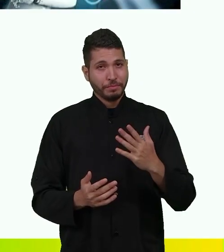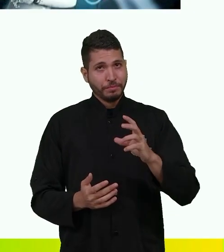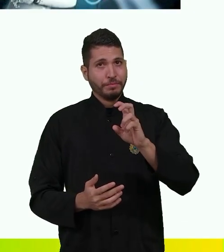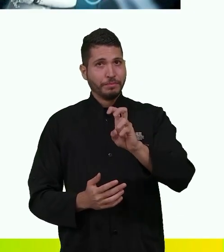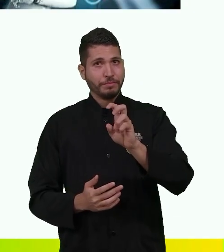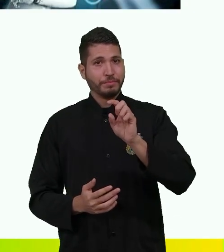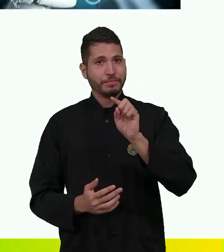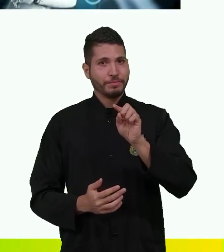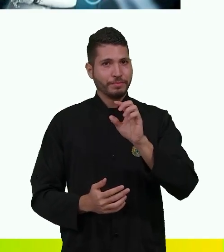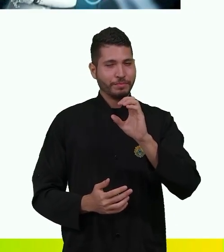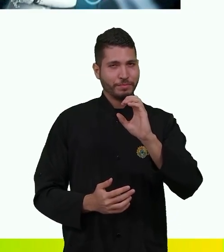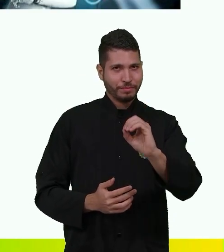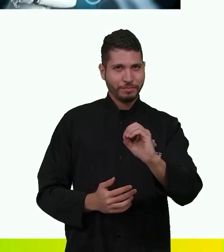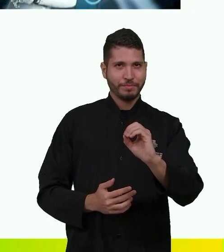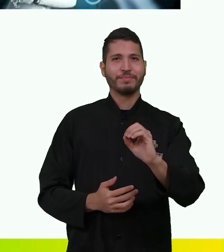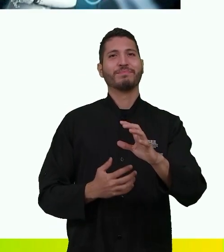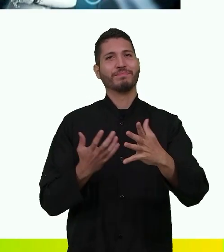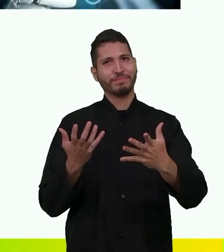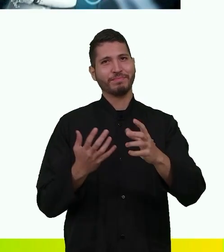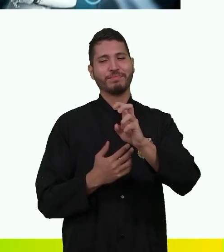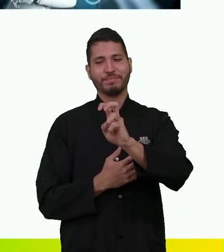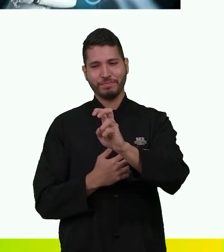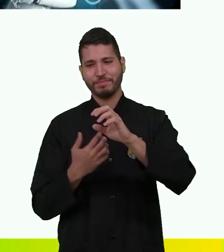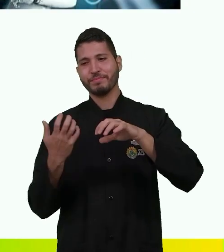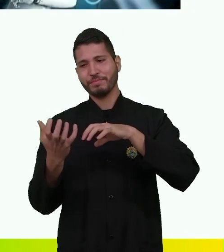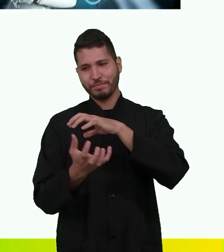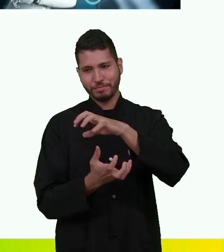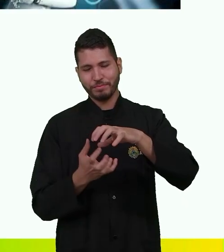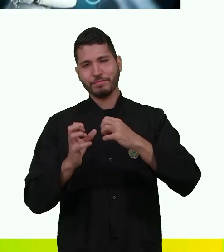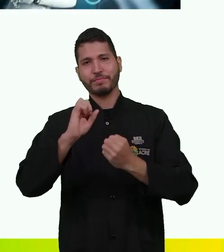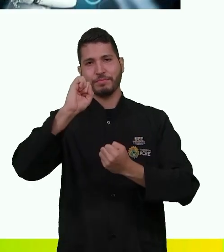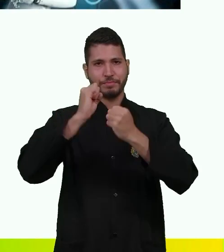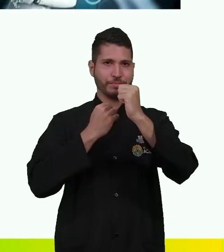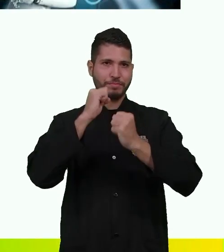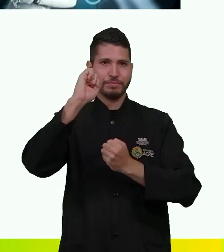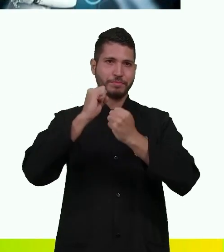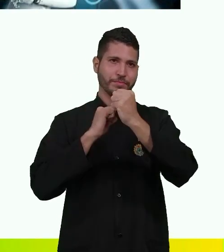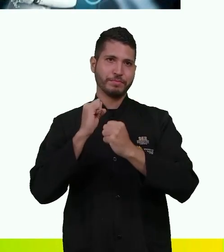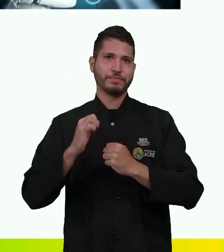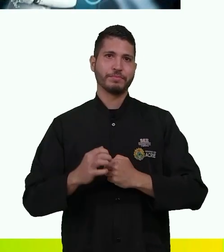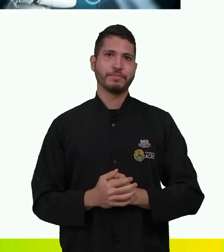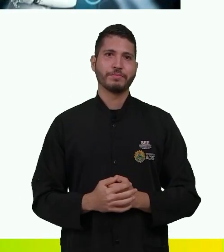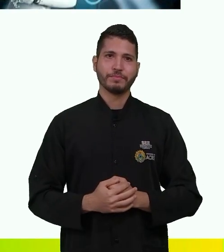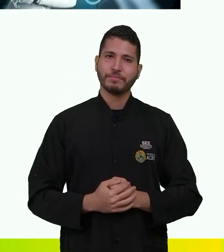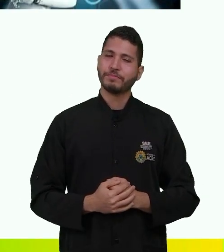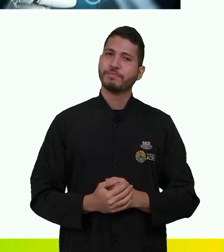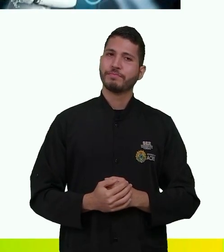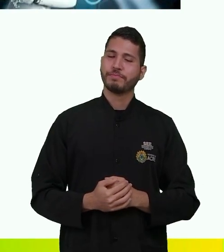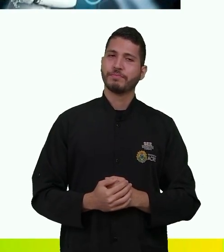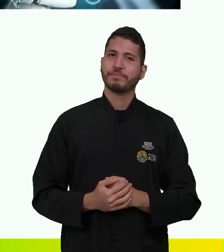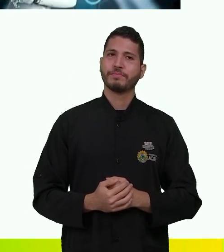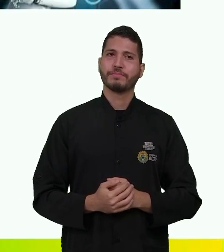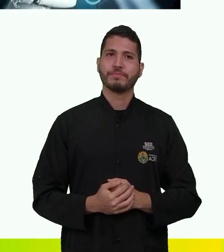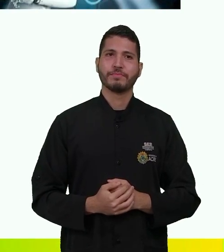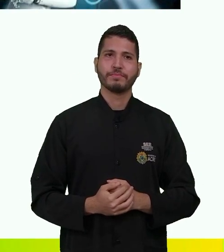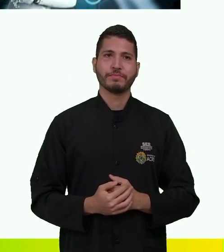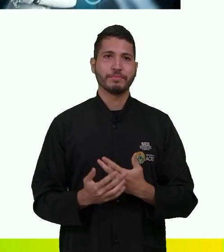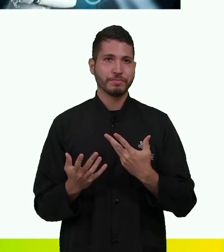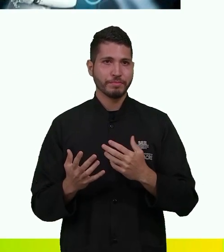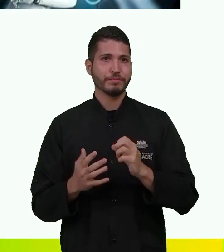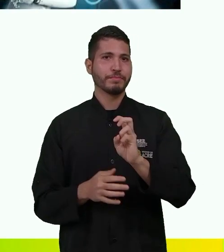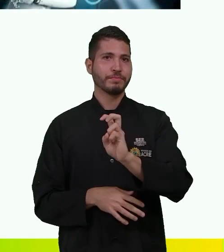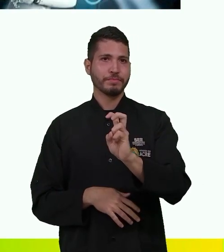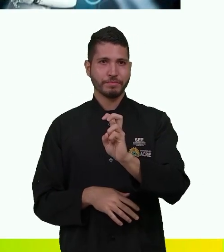industrial, também conhecida como Indústria 5.0. Rapidamente falando sobre ela, a quinta